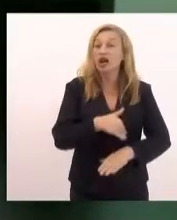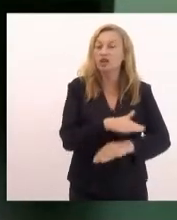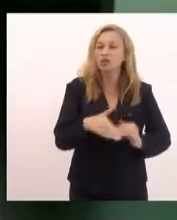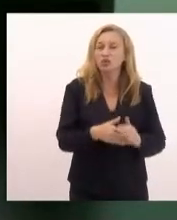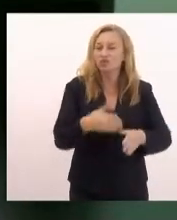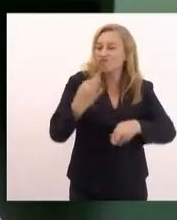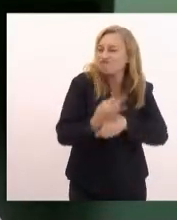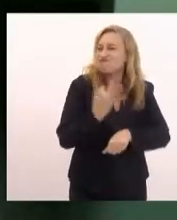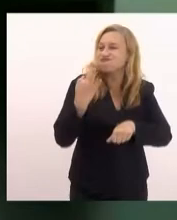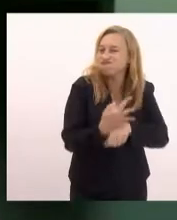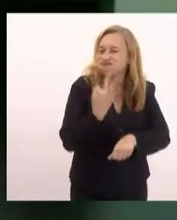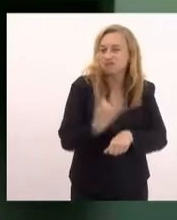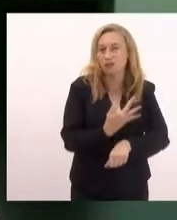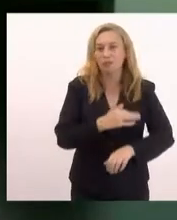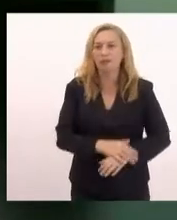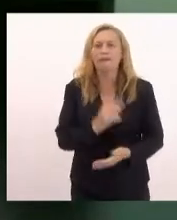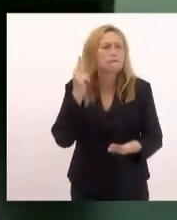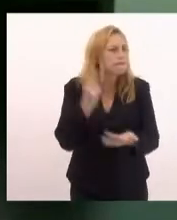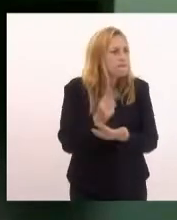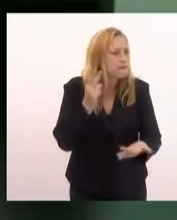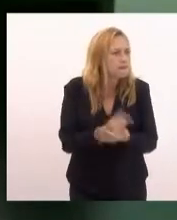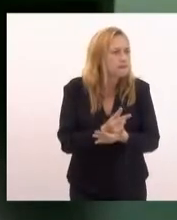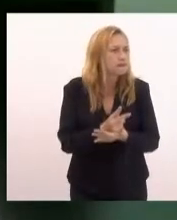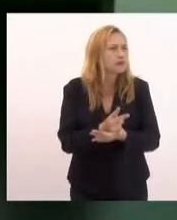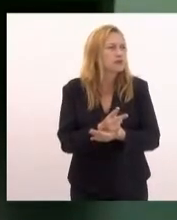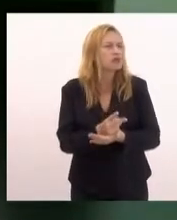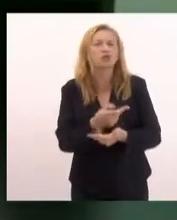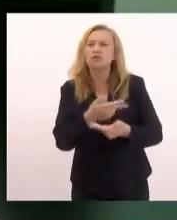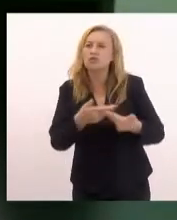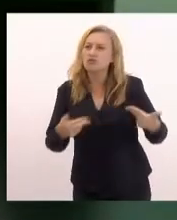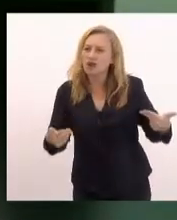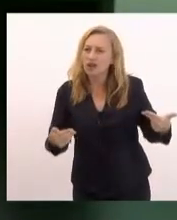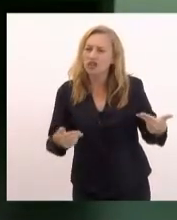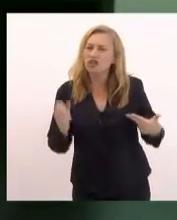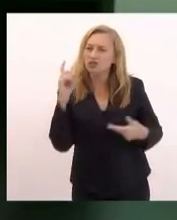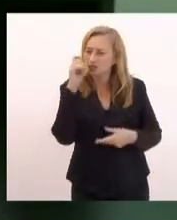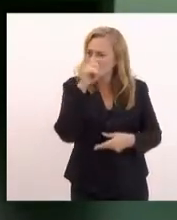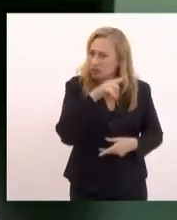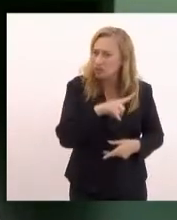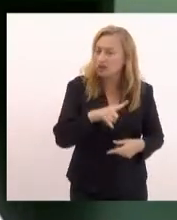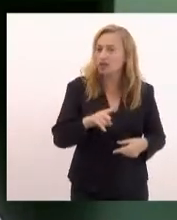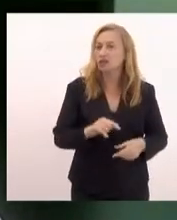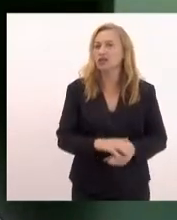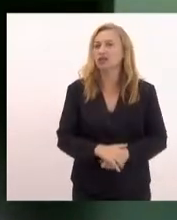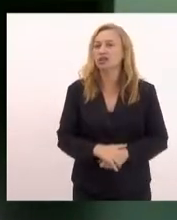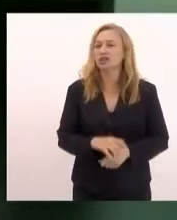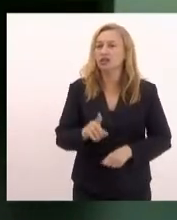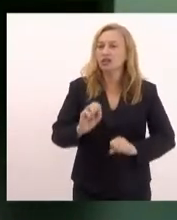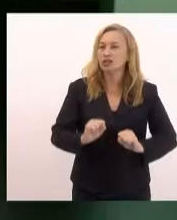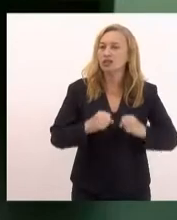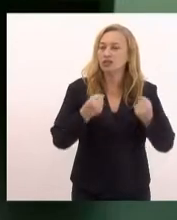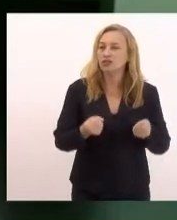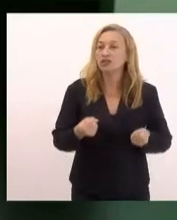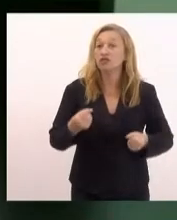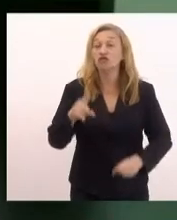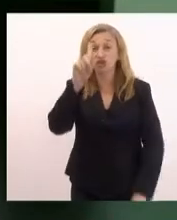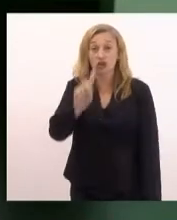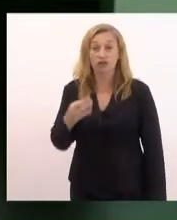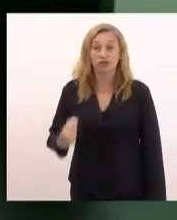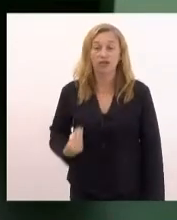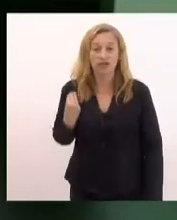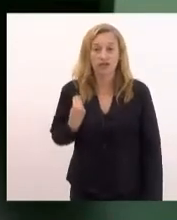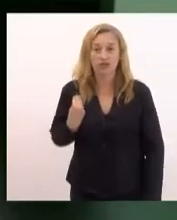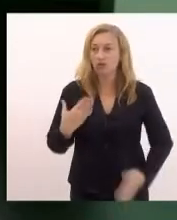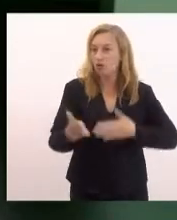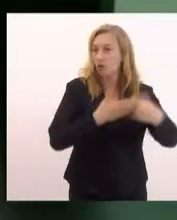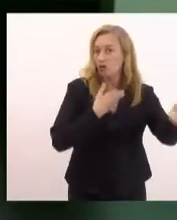desistem, apesar da tentativa de criminalização daqueles e daquelas que defendem o direito à vida, seja de